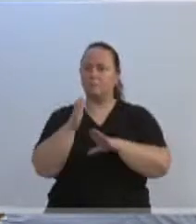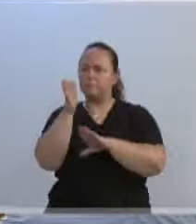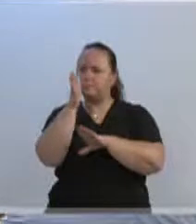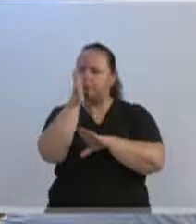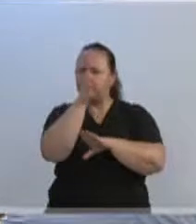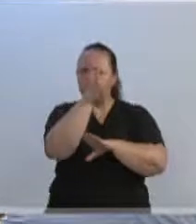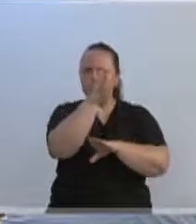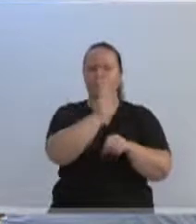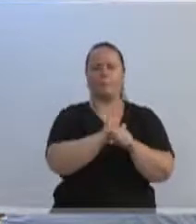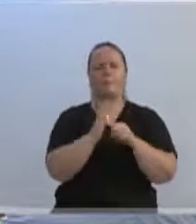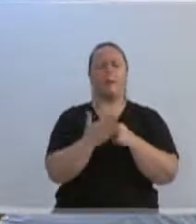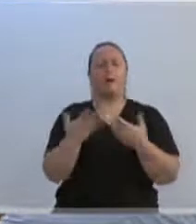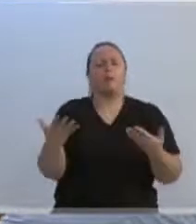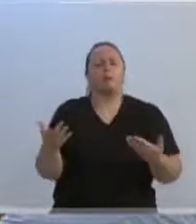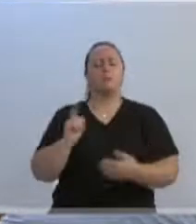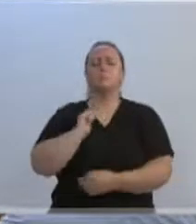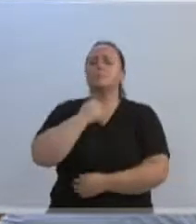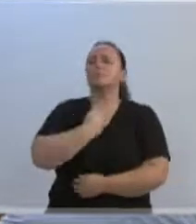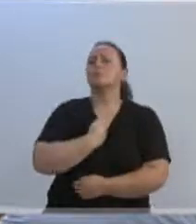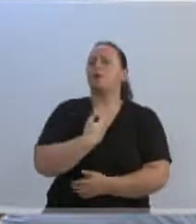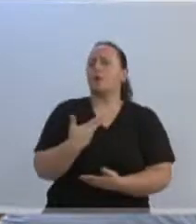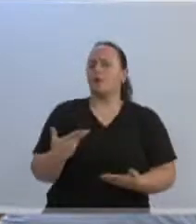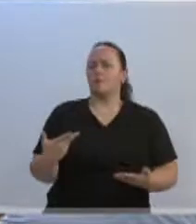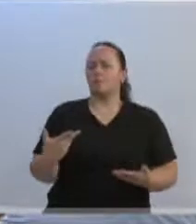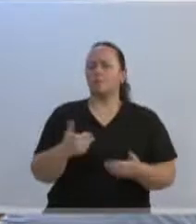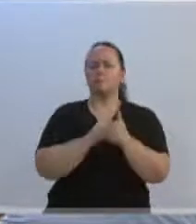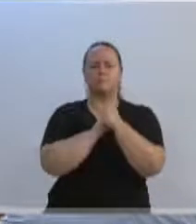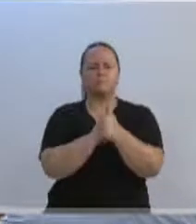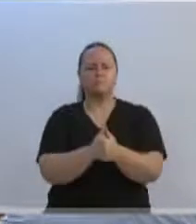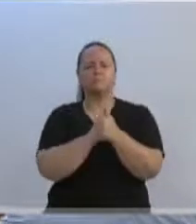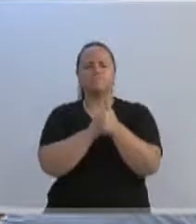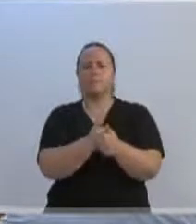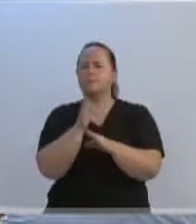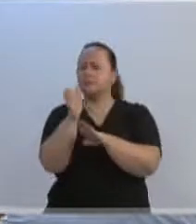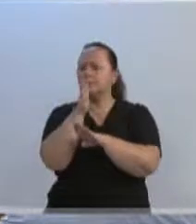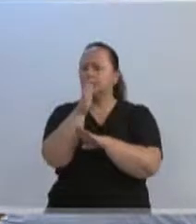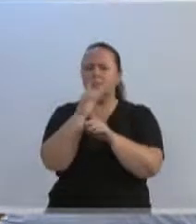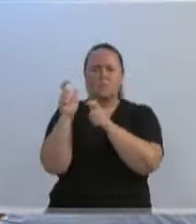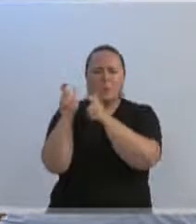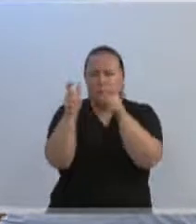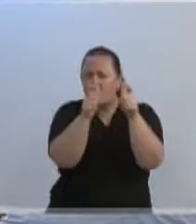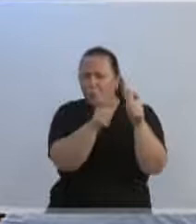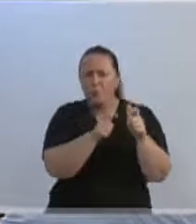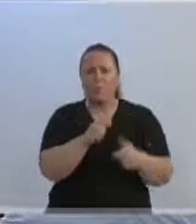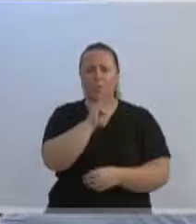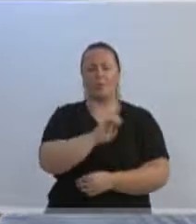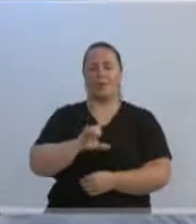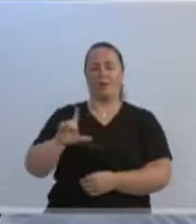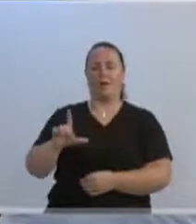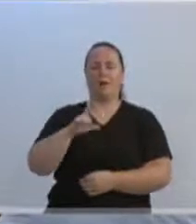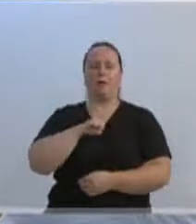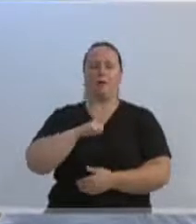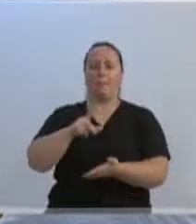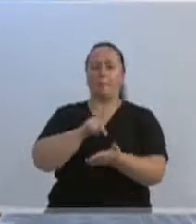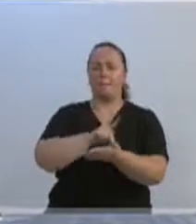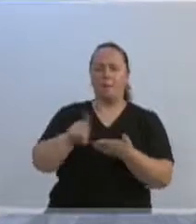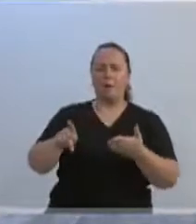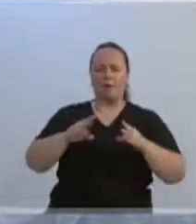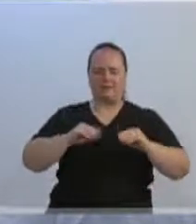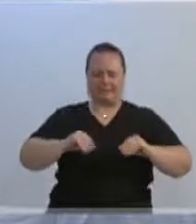os fiscais que acompanham cada canto dessa cidade onde tem o pó tem a lama